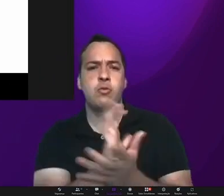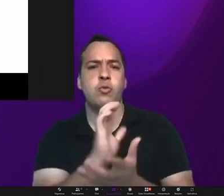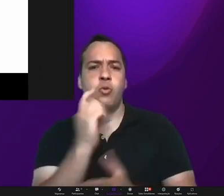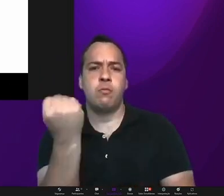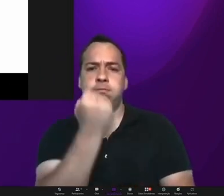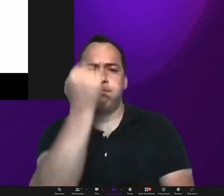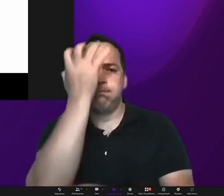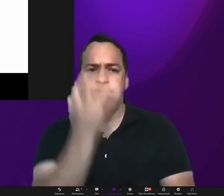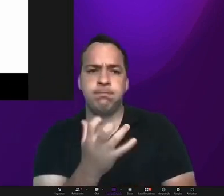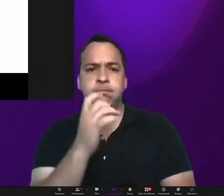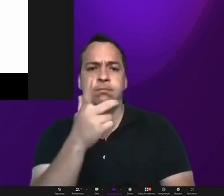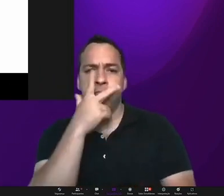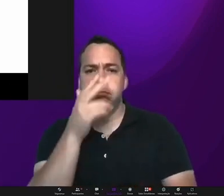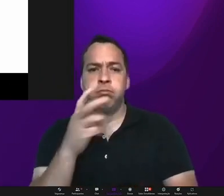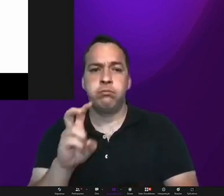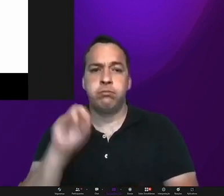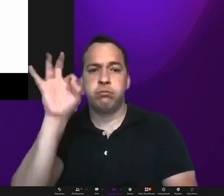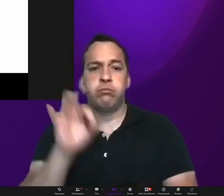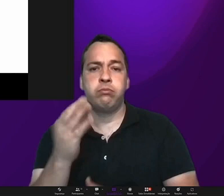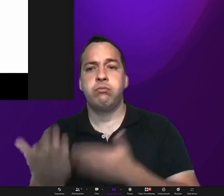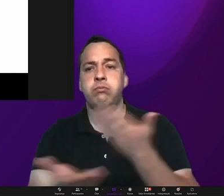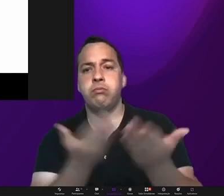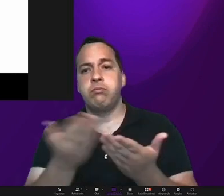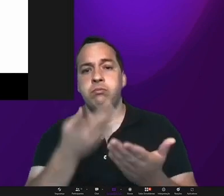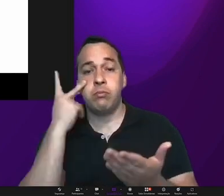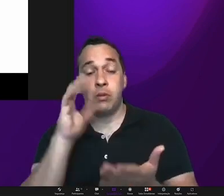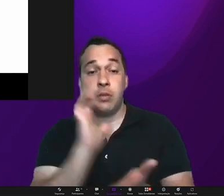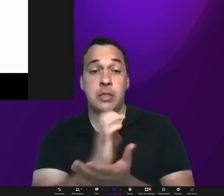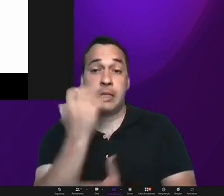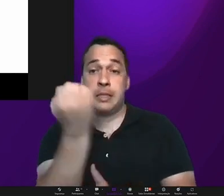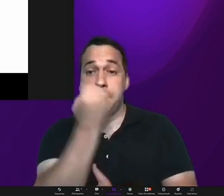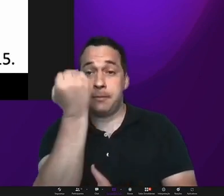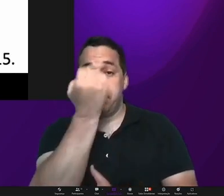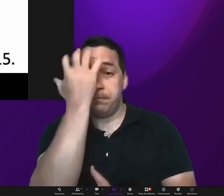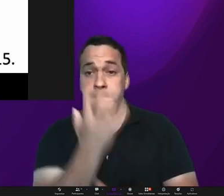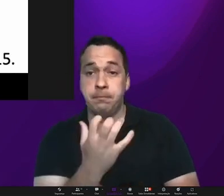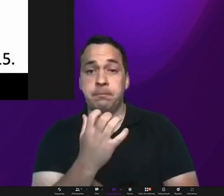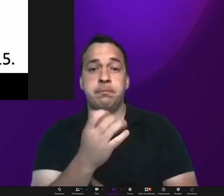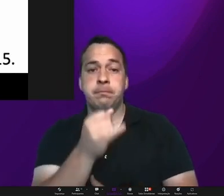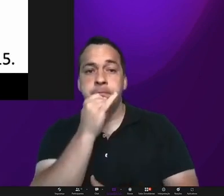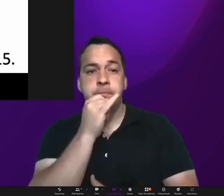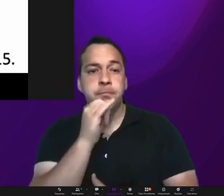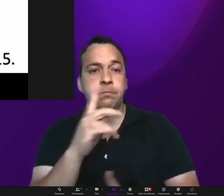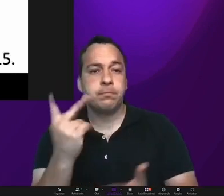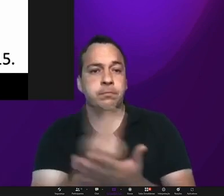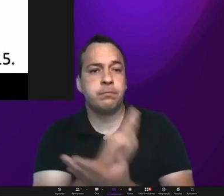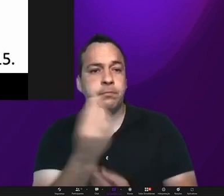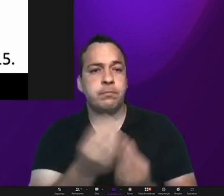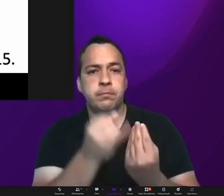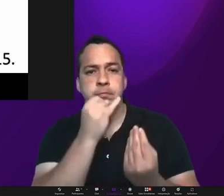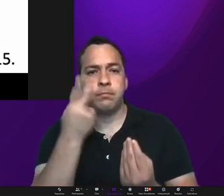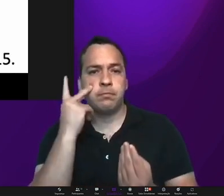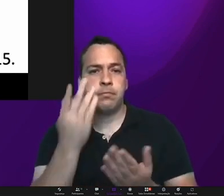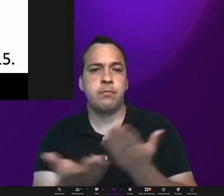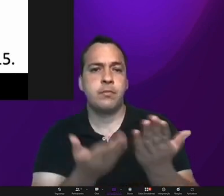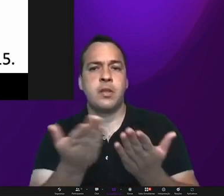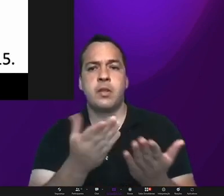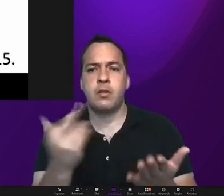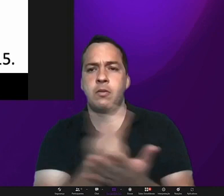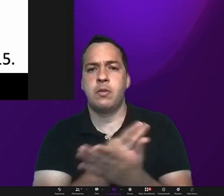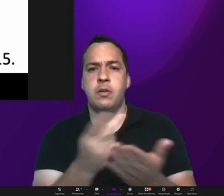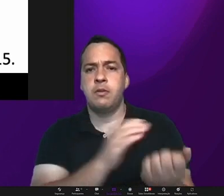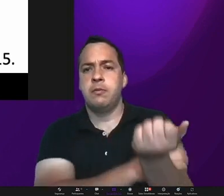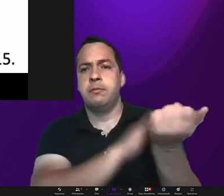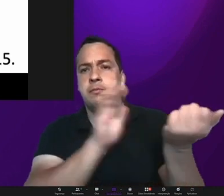chegando à metade das terapias em pacientes agudos a terem alguma forma de hipotensão. Porque eu falo